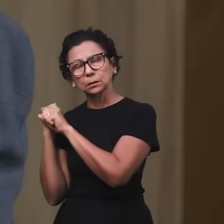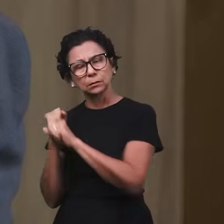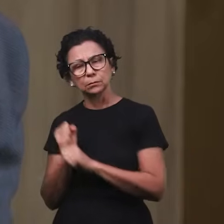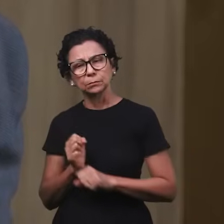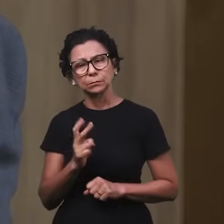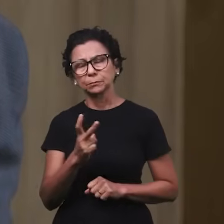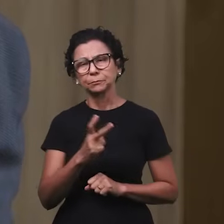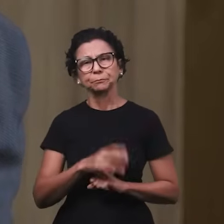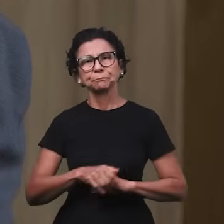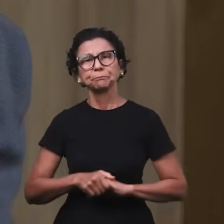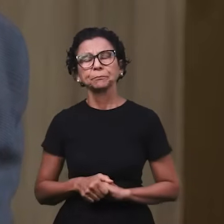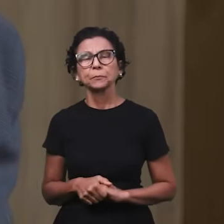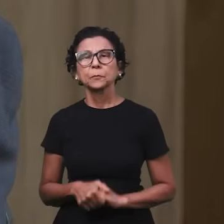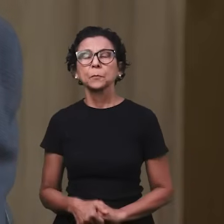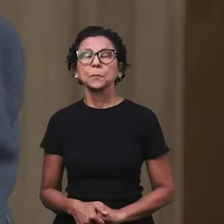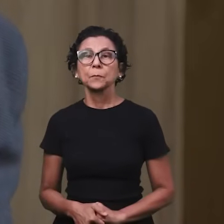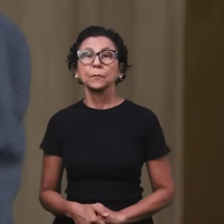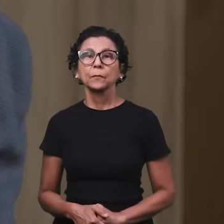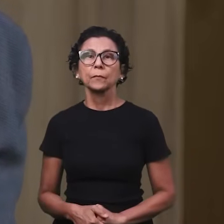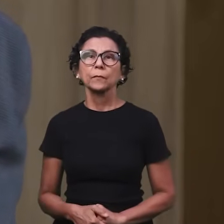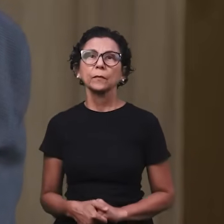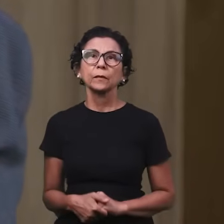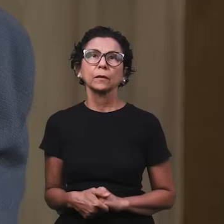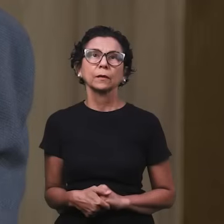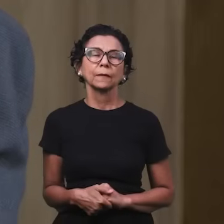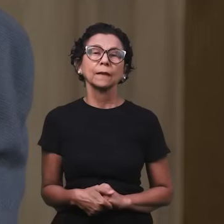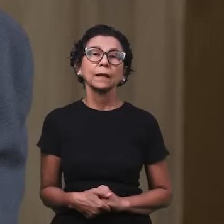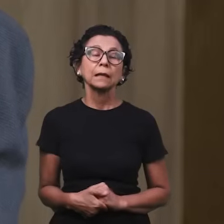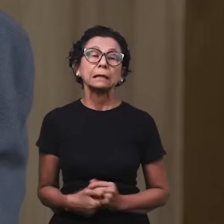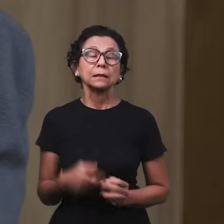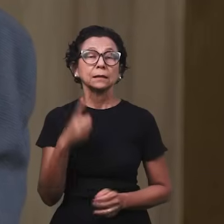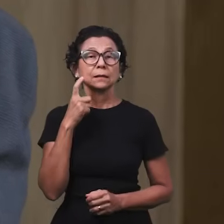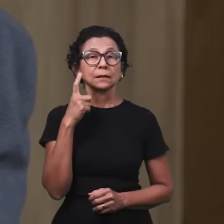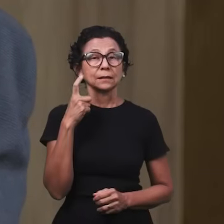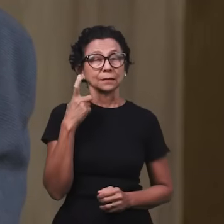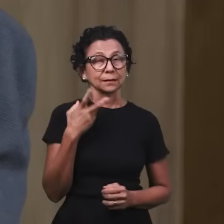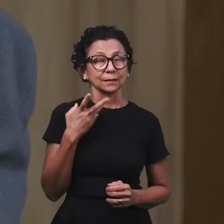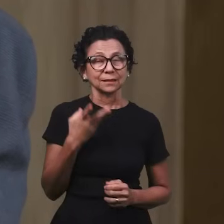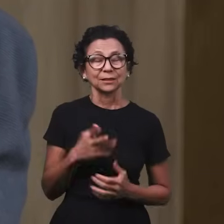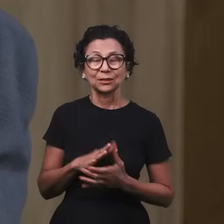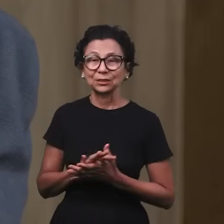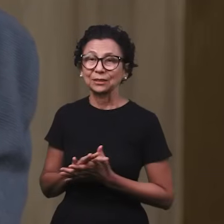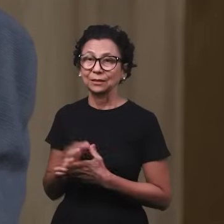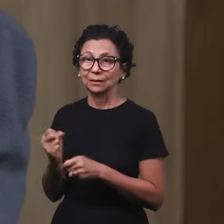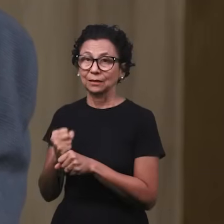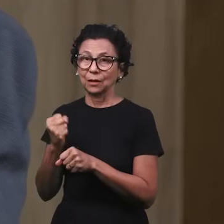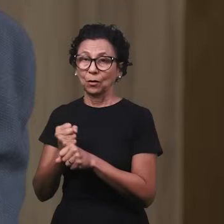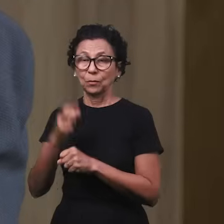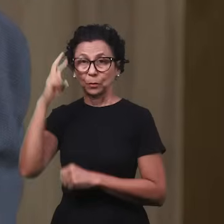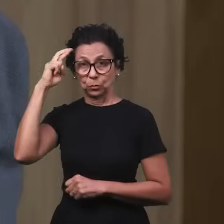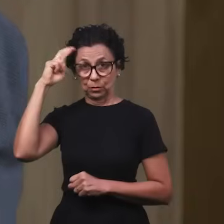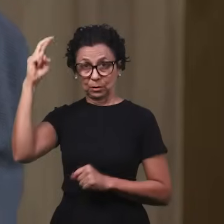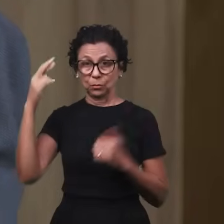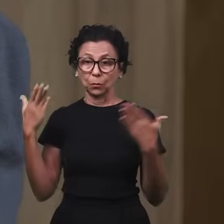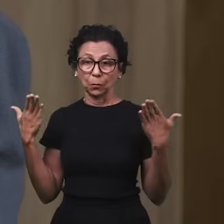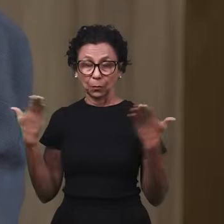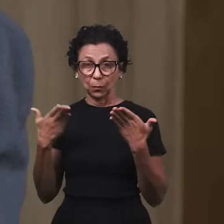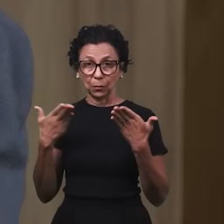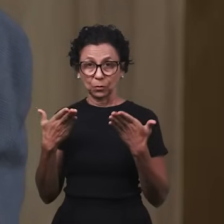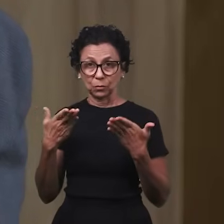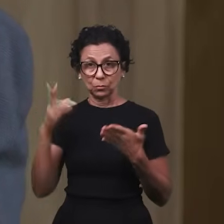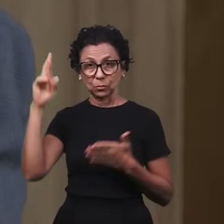que é notável nisso é que as revelações do Senhor, na obra do Senhor hoje, porque o Senhor tem nos